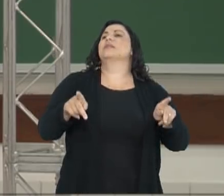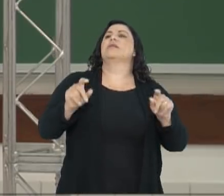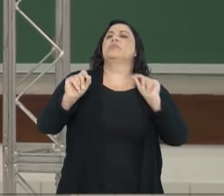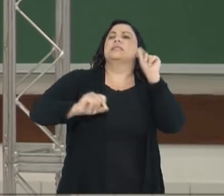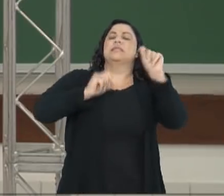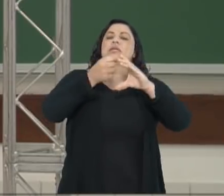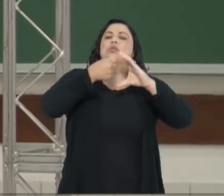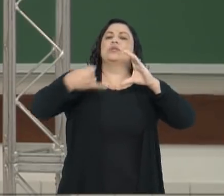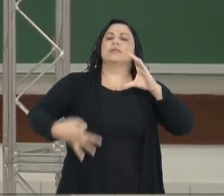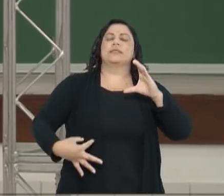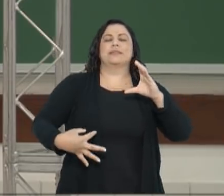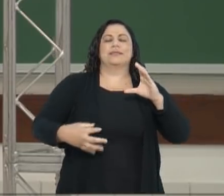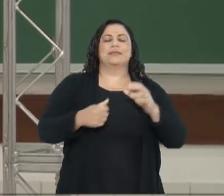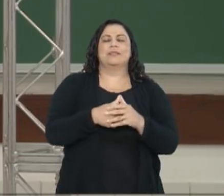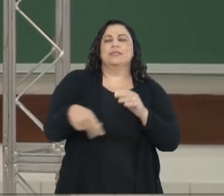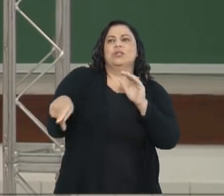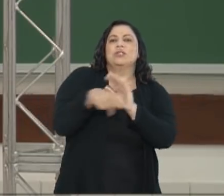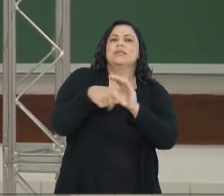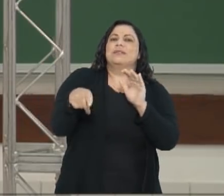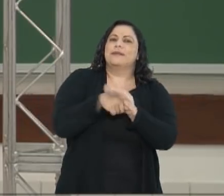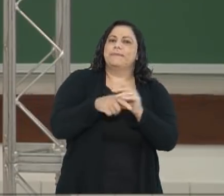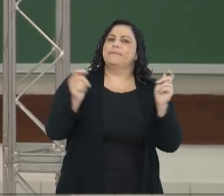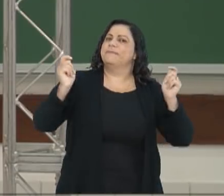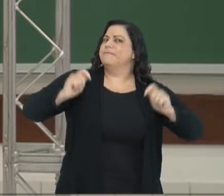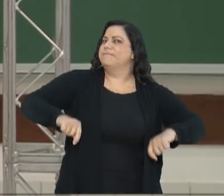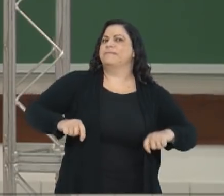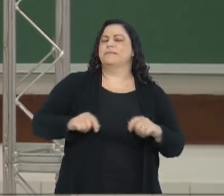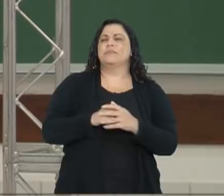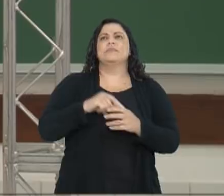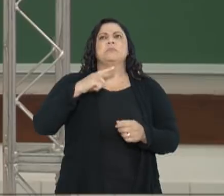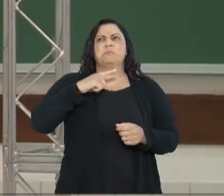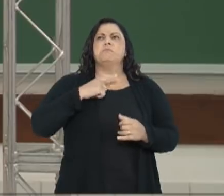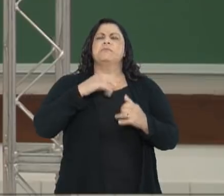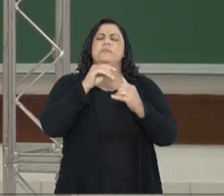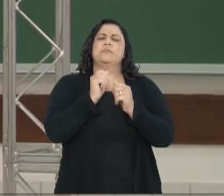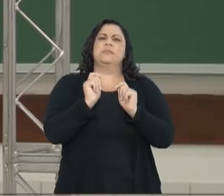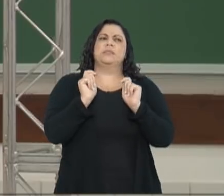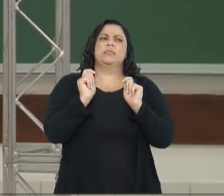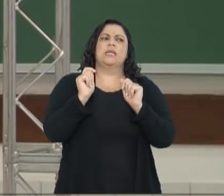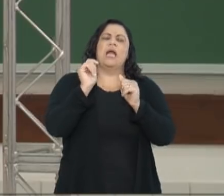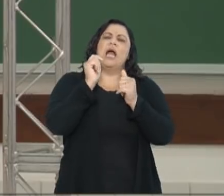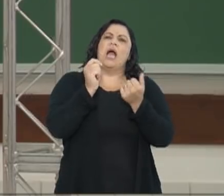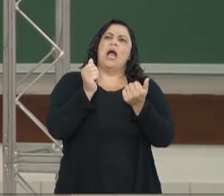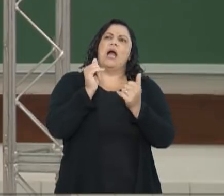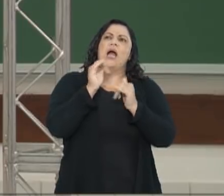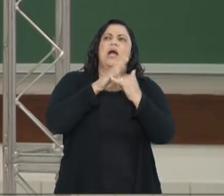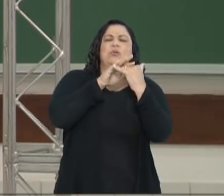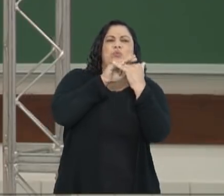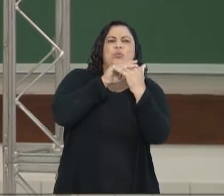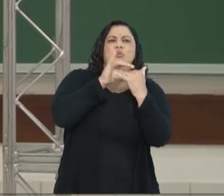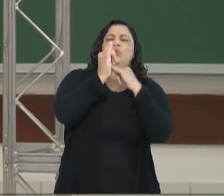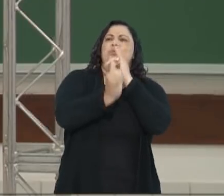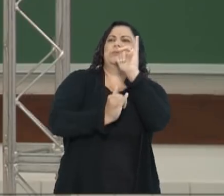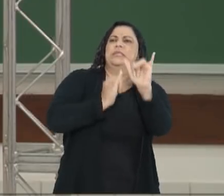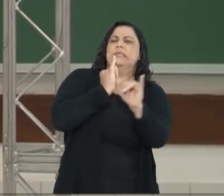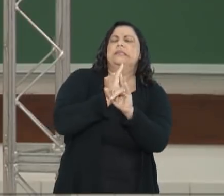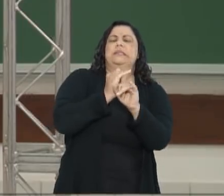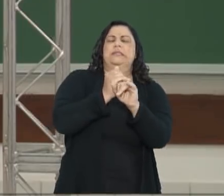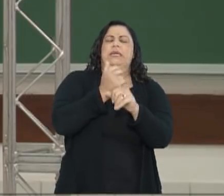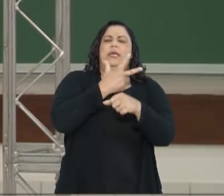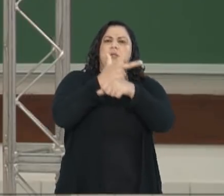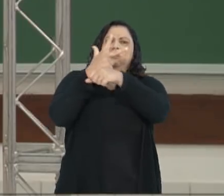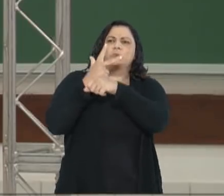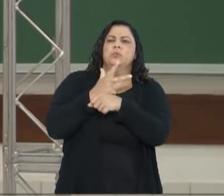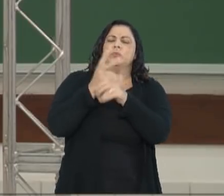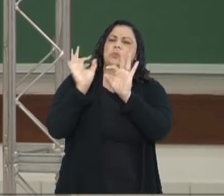estas características. Existem alguns vídeos que às vezes estão disponíveis na internet, vocês podem buscar em alguns canais aí